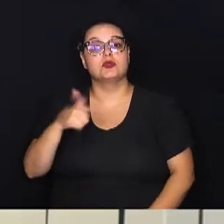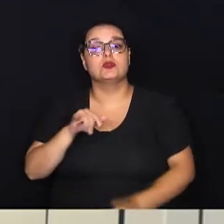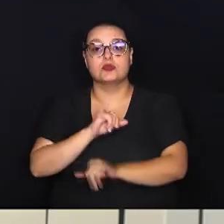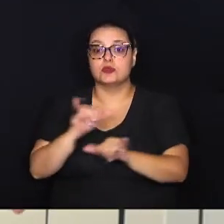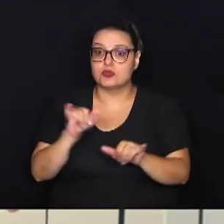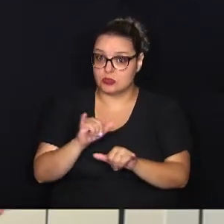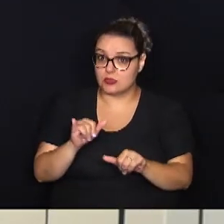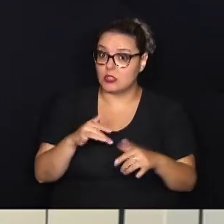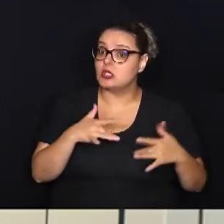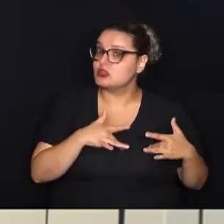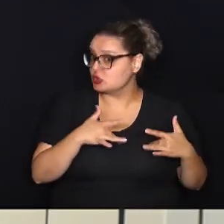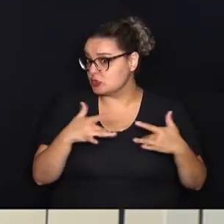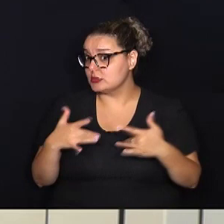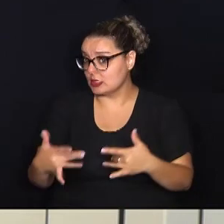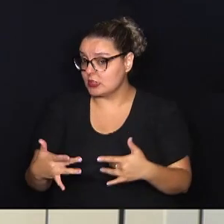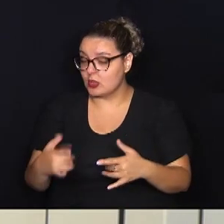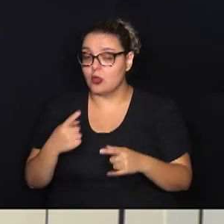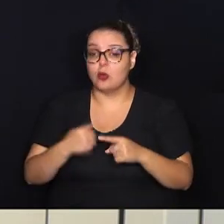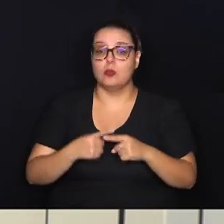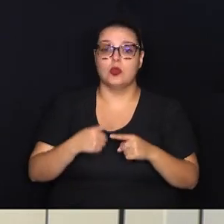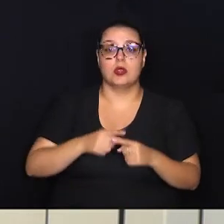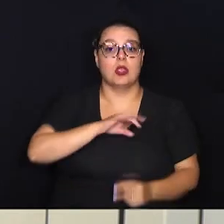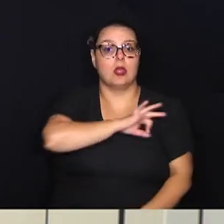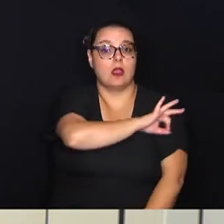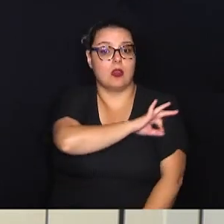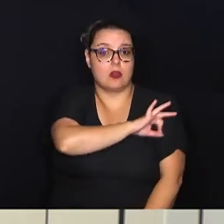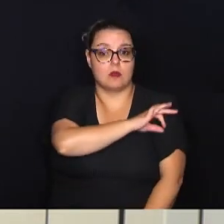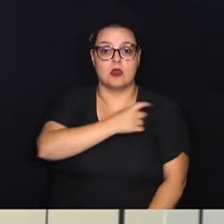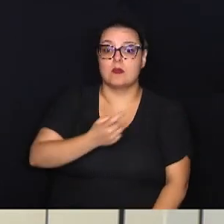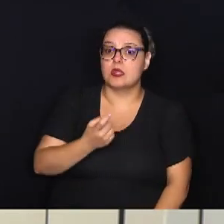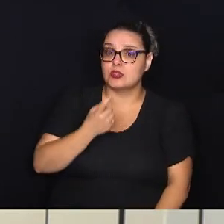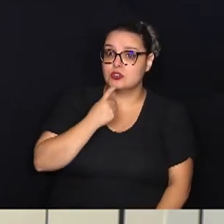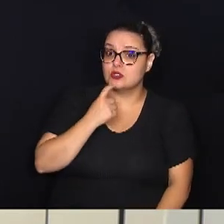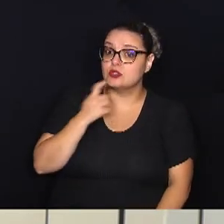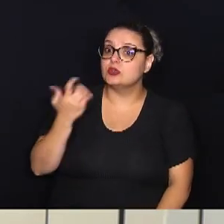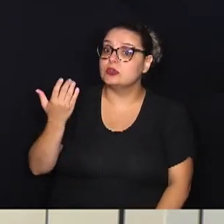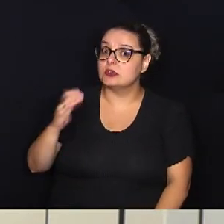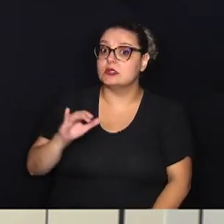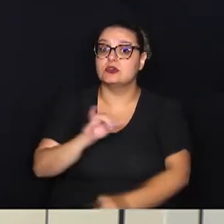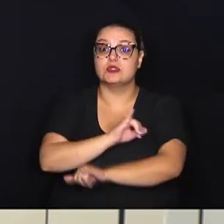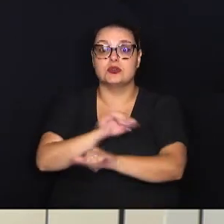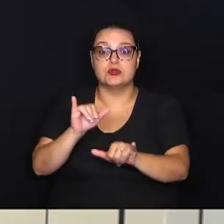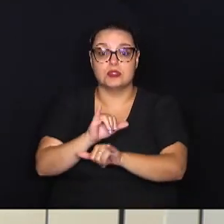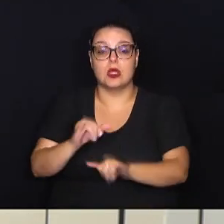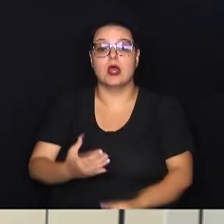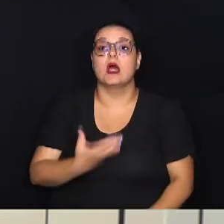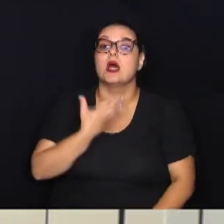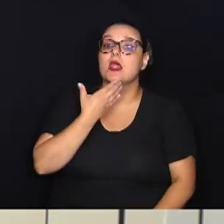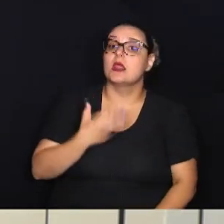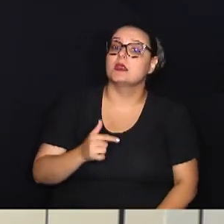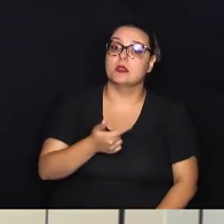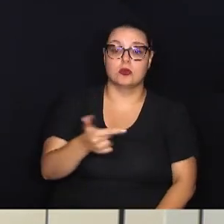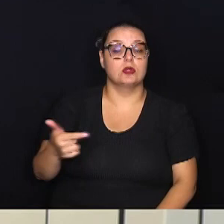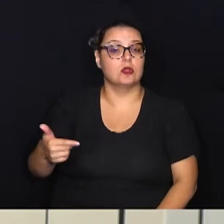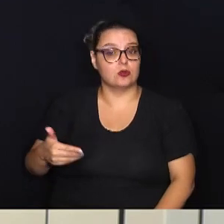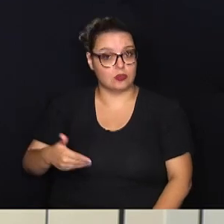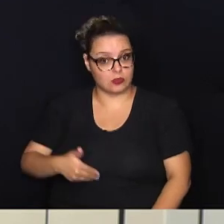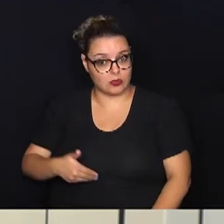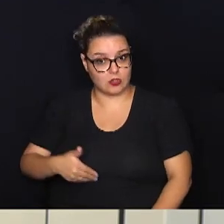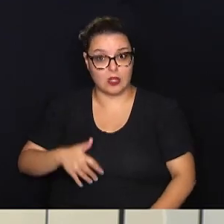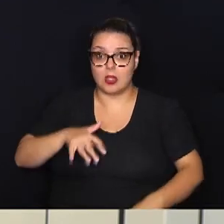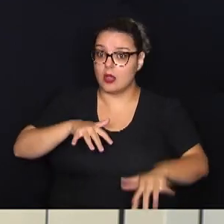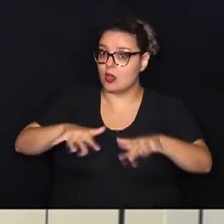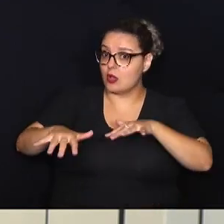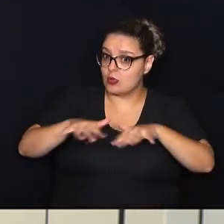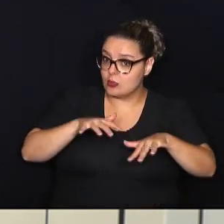sobre solidariedade, porque a Prefeitura de Campinas lançou a campanha Natal Sem Fome. A